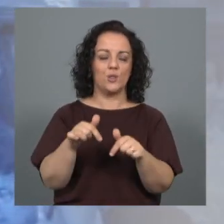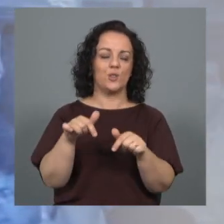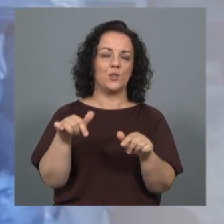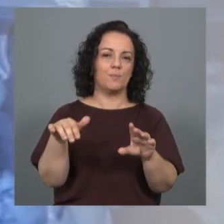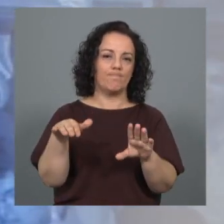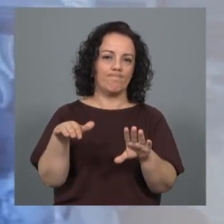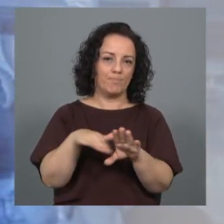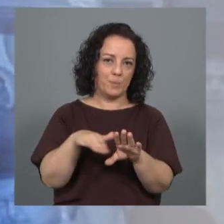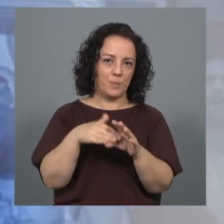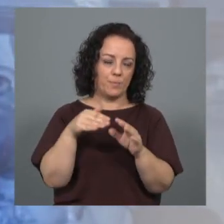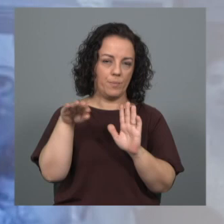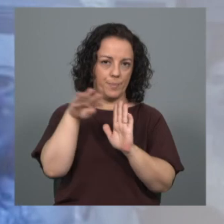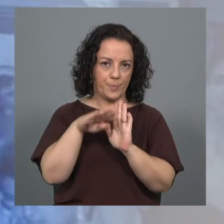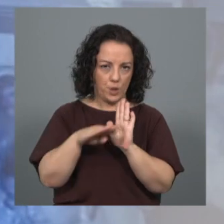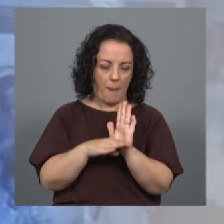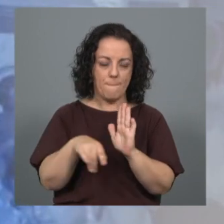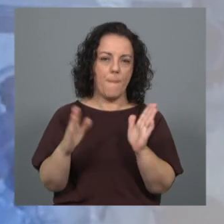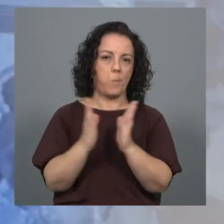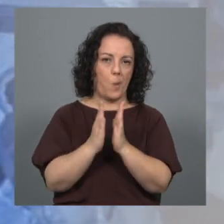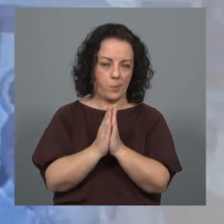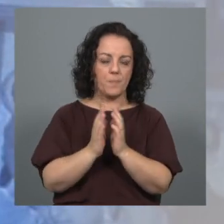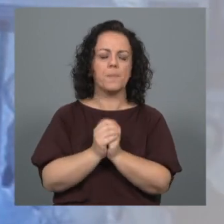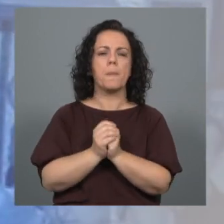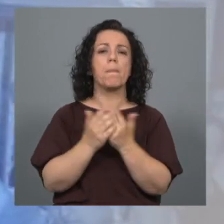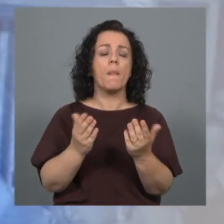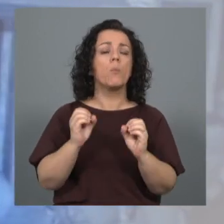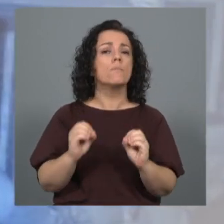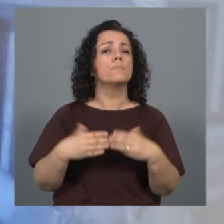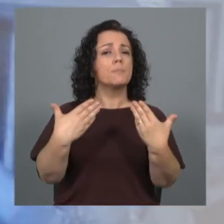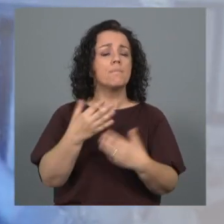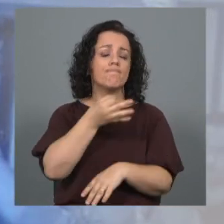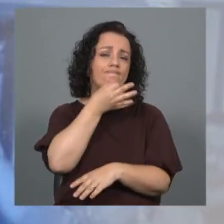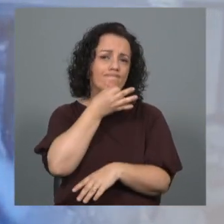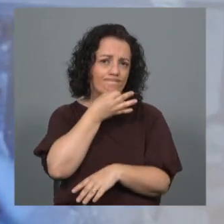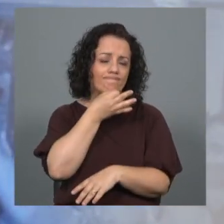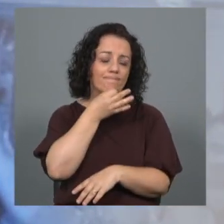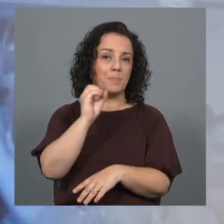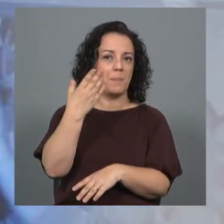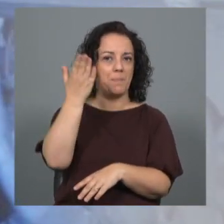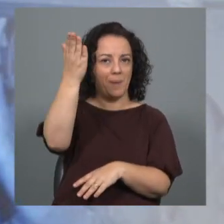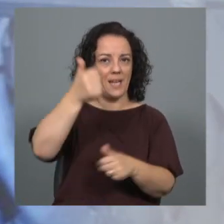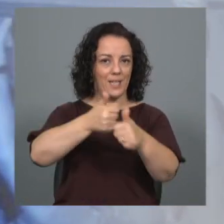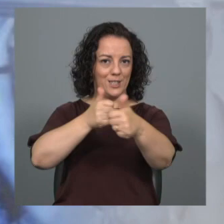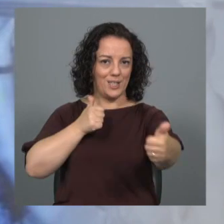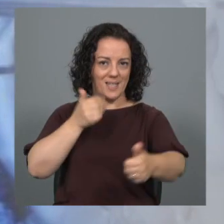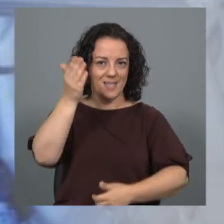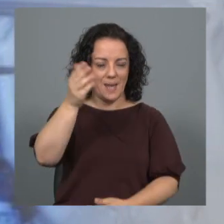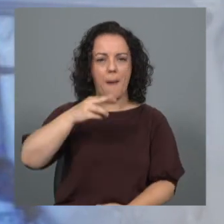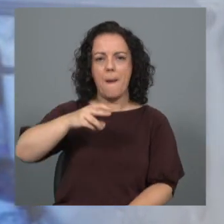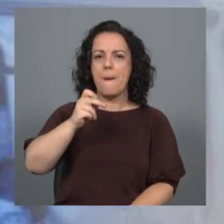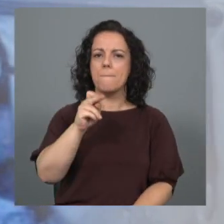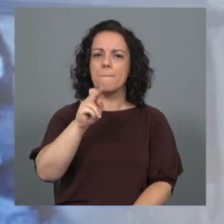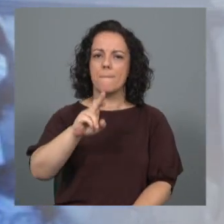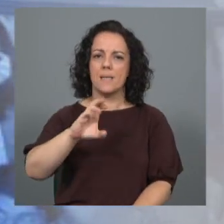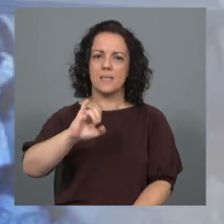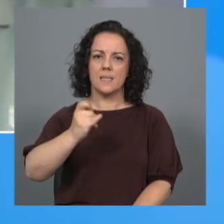este programa Eclésia, e começava por falar um pouco mais à distância para Marcial